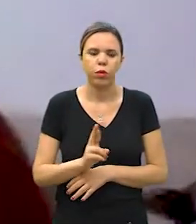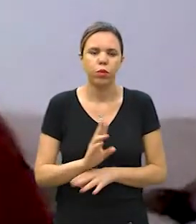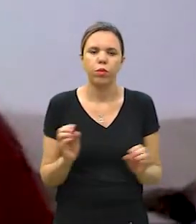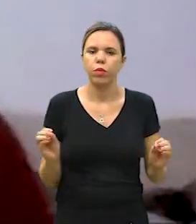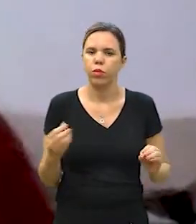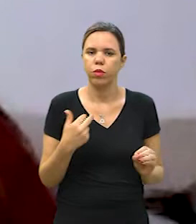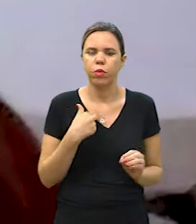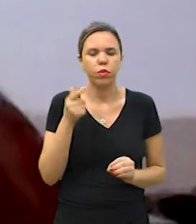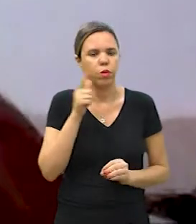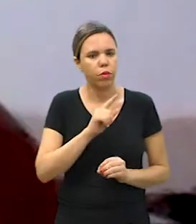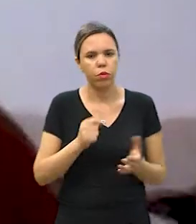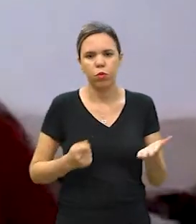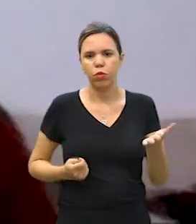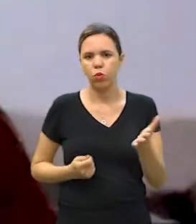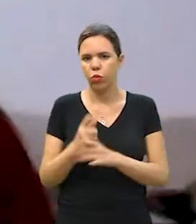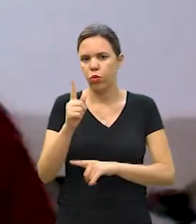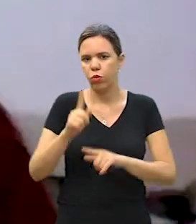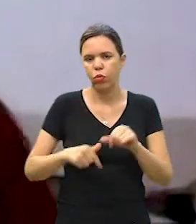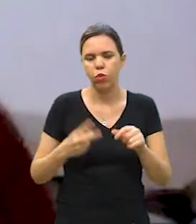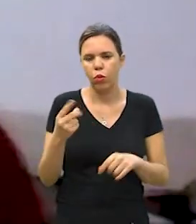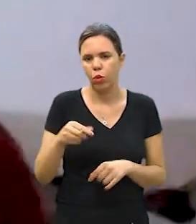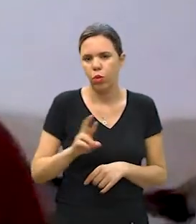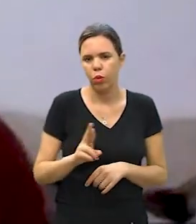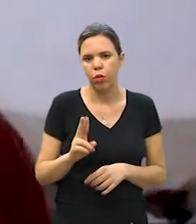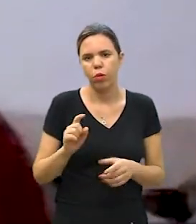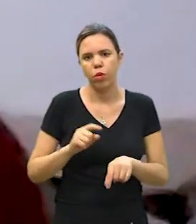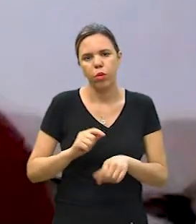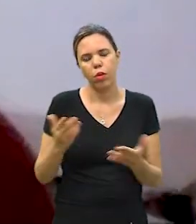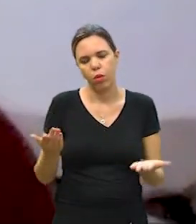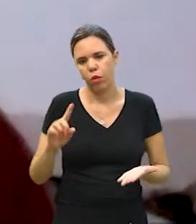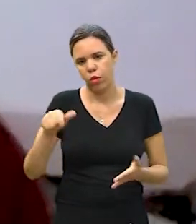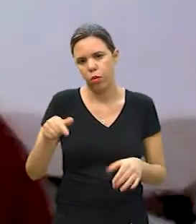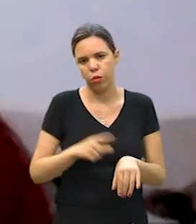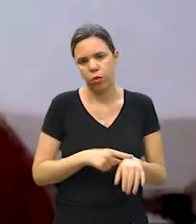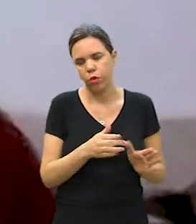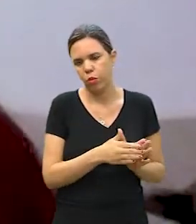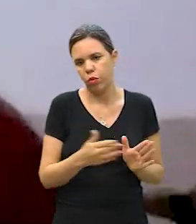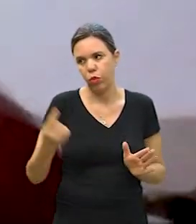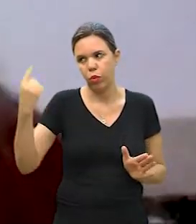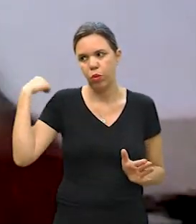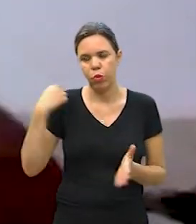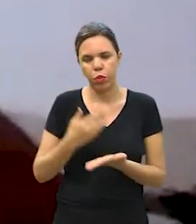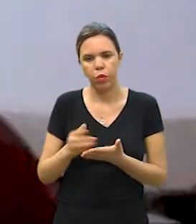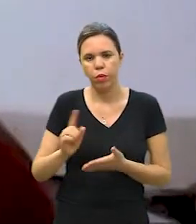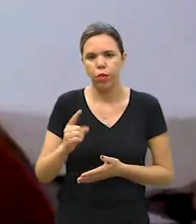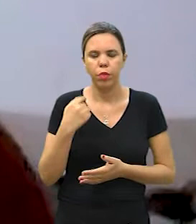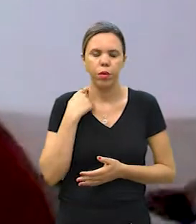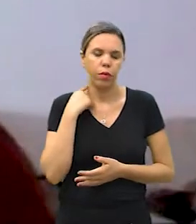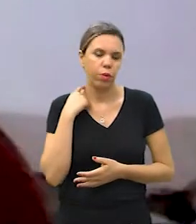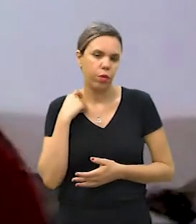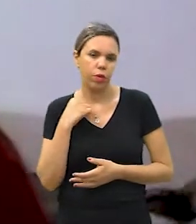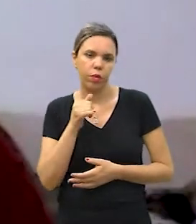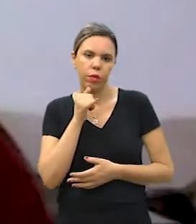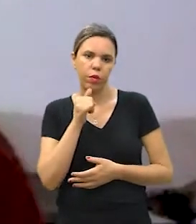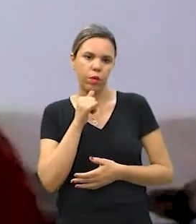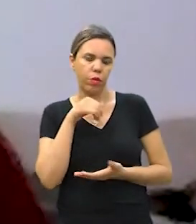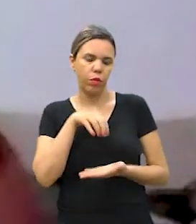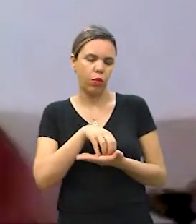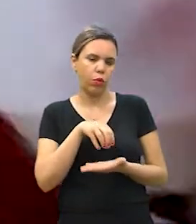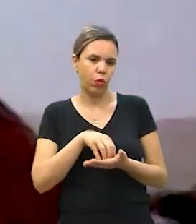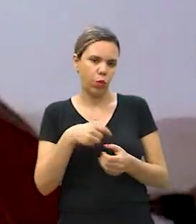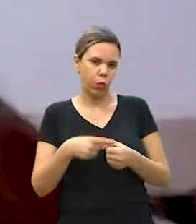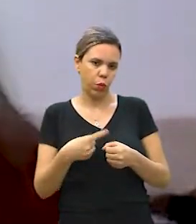2.000. Você não consegue comprar um equipamento com 2.000. Isso agora também, depois de um tempo, não foi desde o início. Então, por exemplo, a